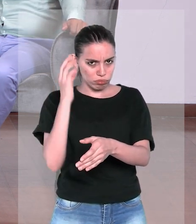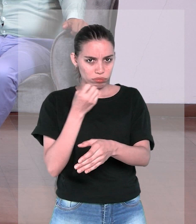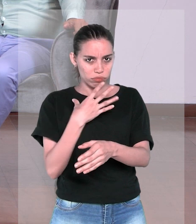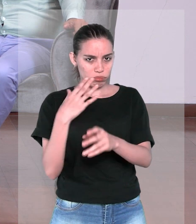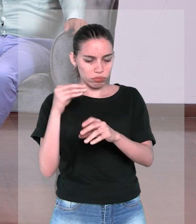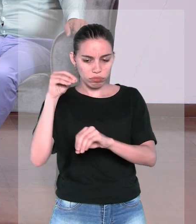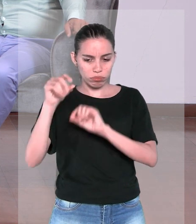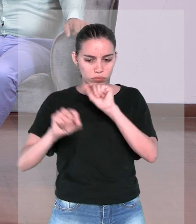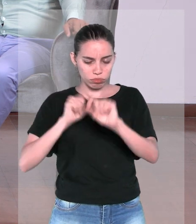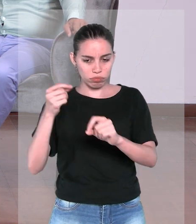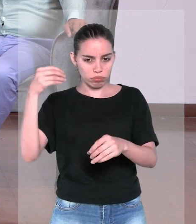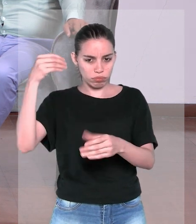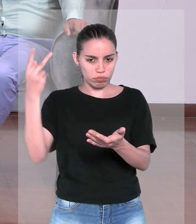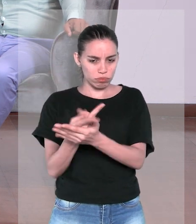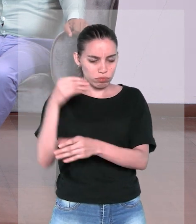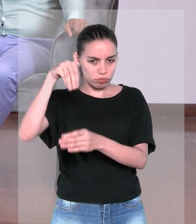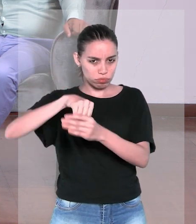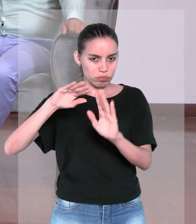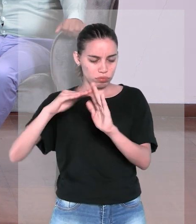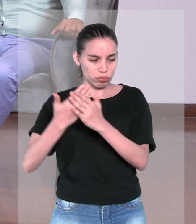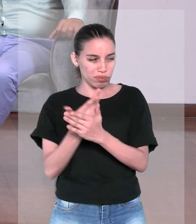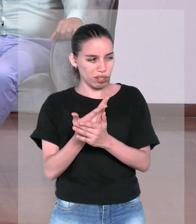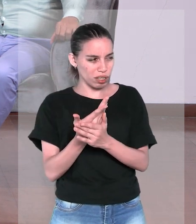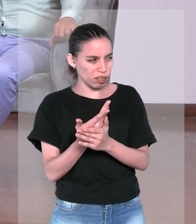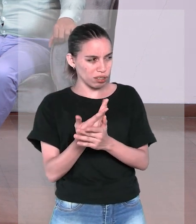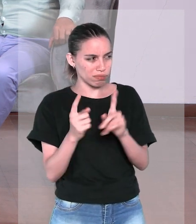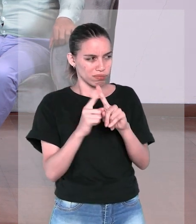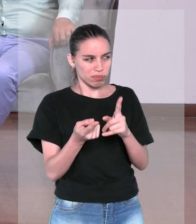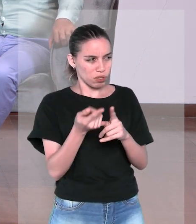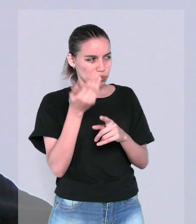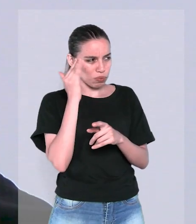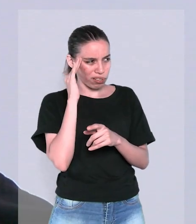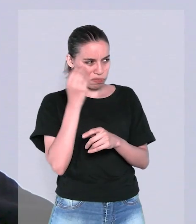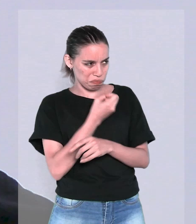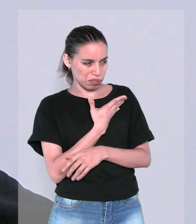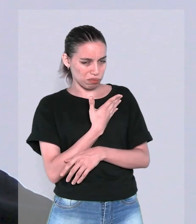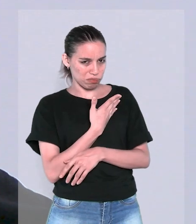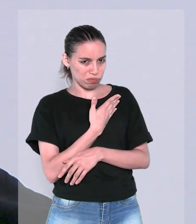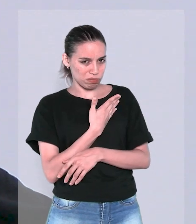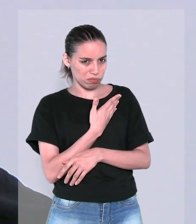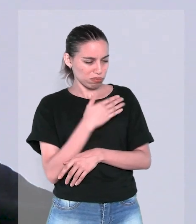problemas cognitivos. Sim. Ou não problemas cognitivos sérios. Em que medida isso